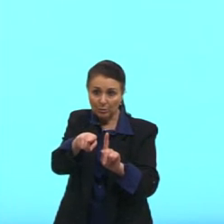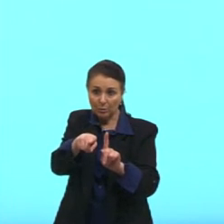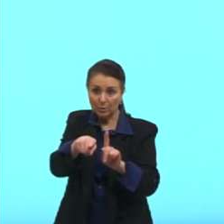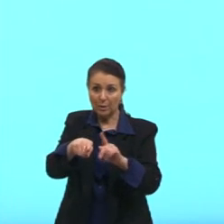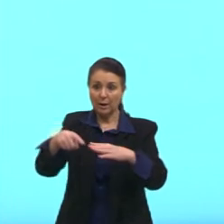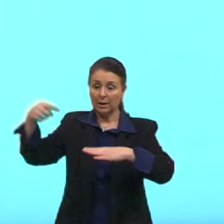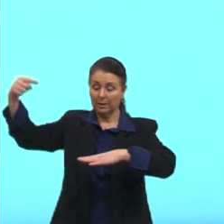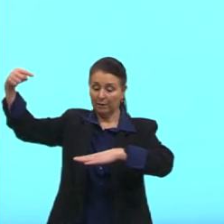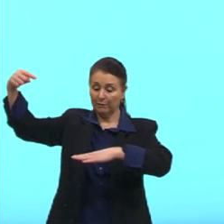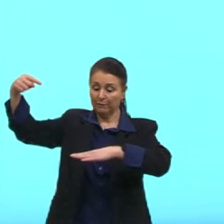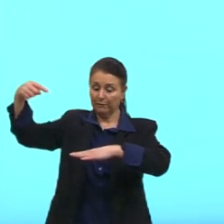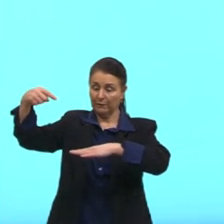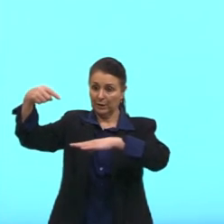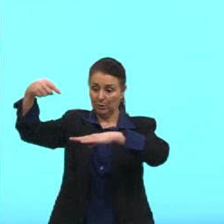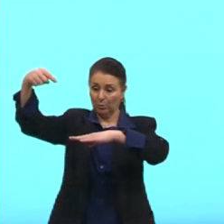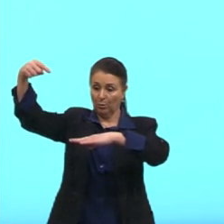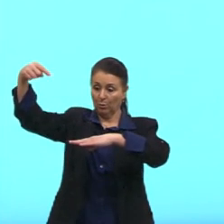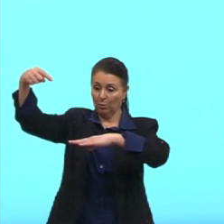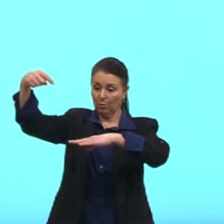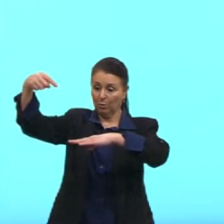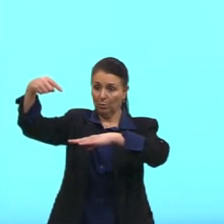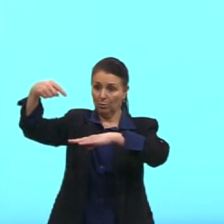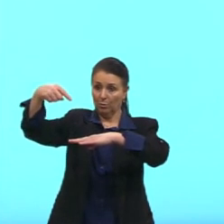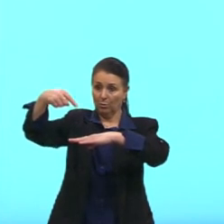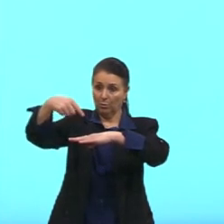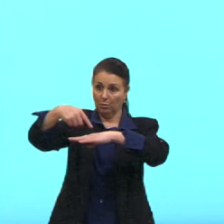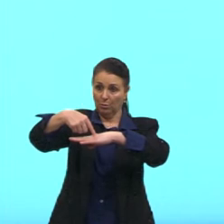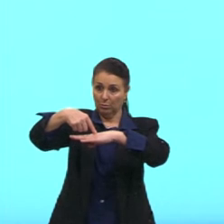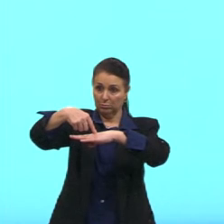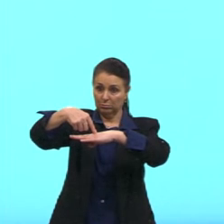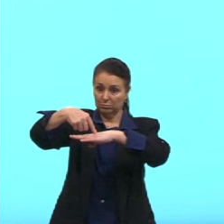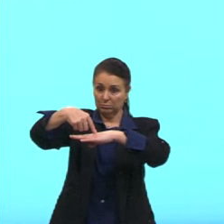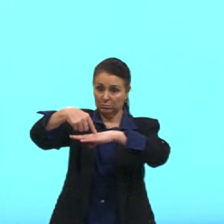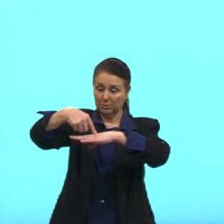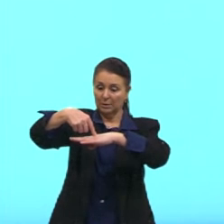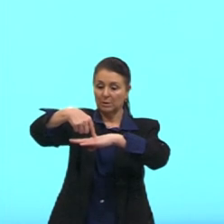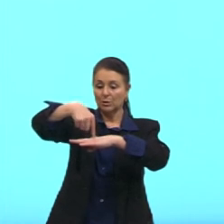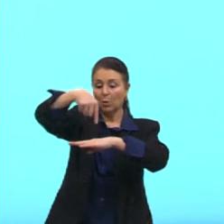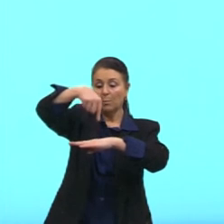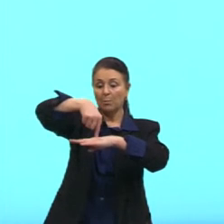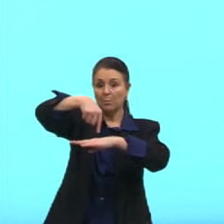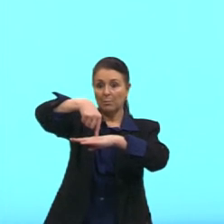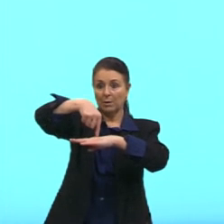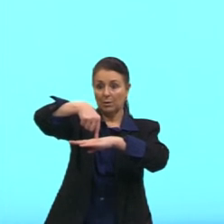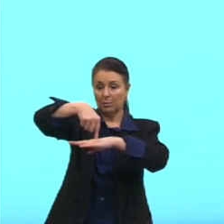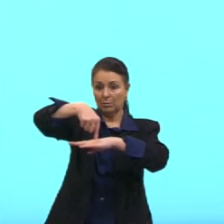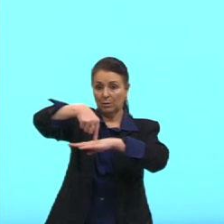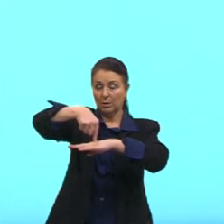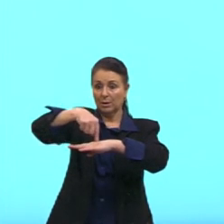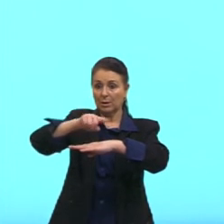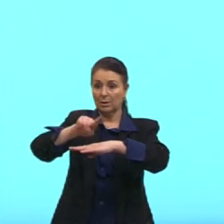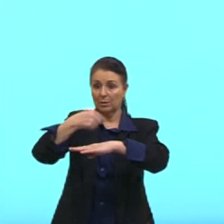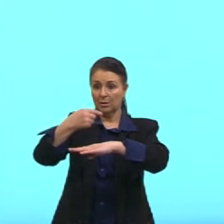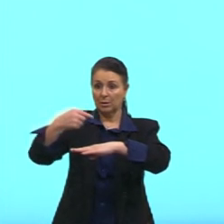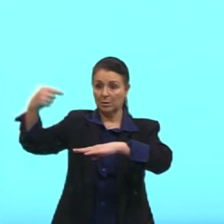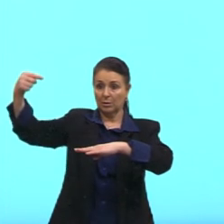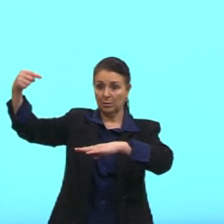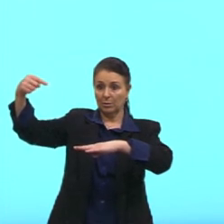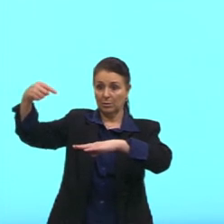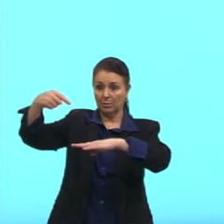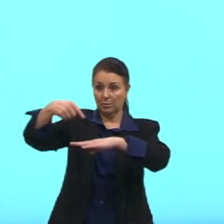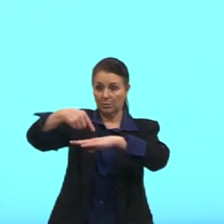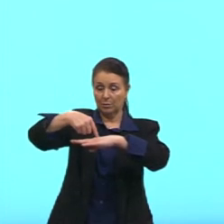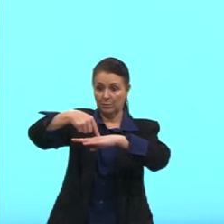vindo aqui, só que, ó, mudou de meio. Aqui a gente tinha um meio e aqui a gente tem outro. Mudou de meio, o que que